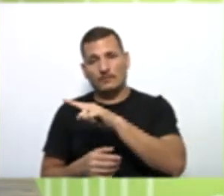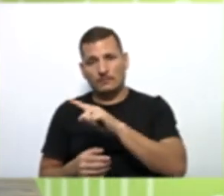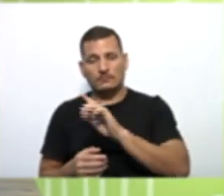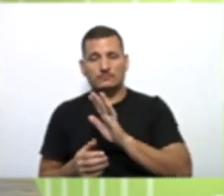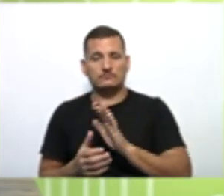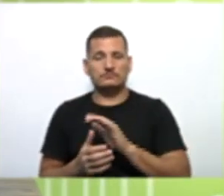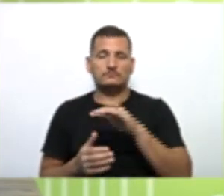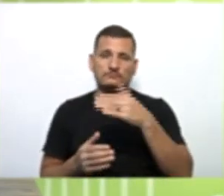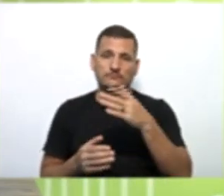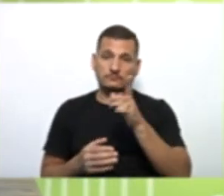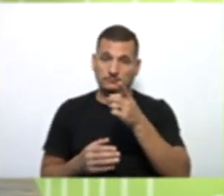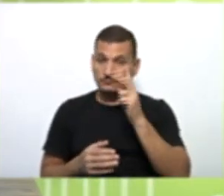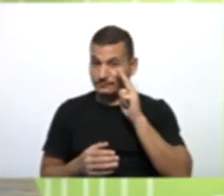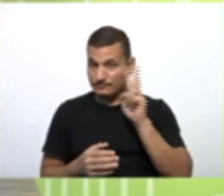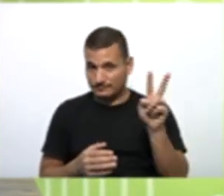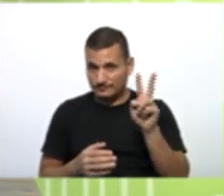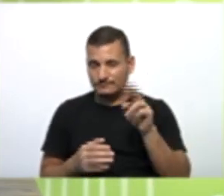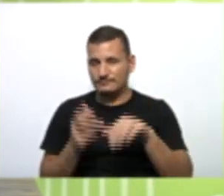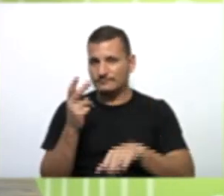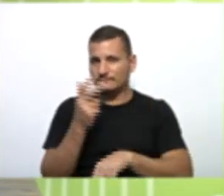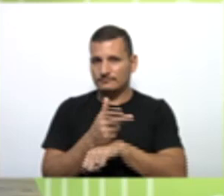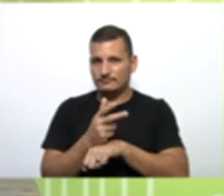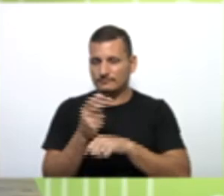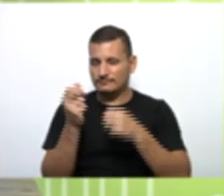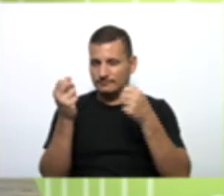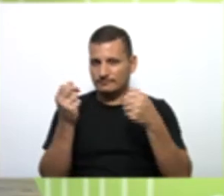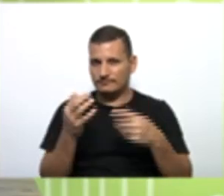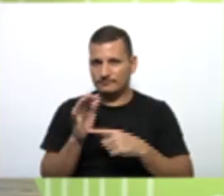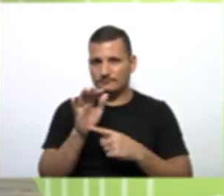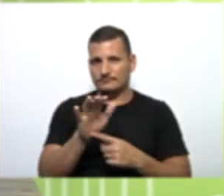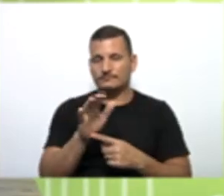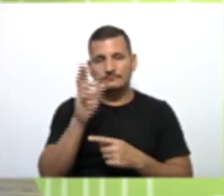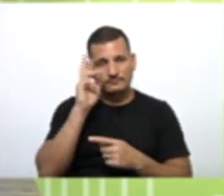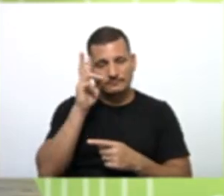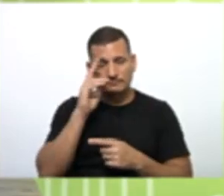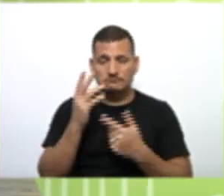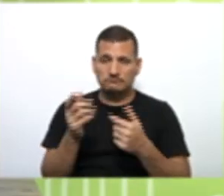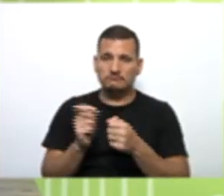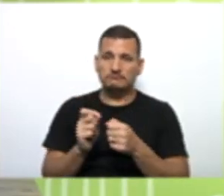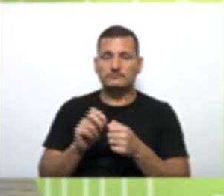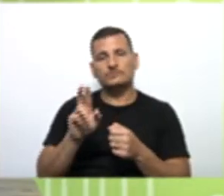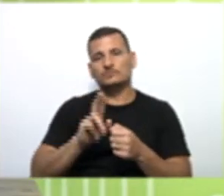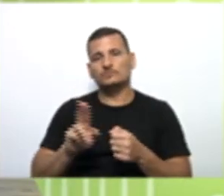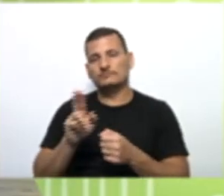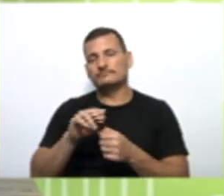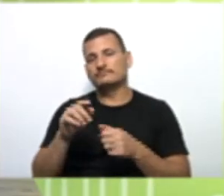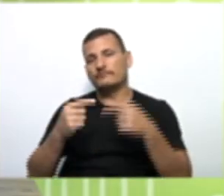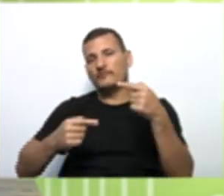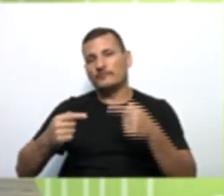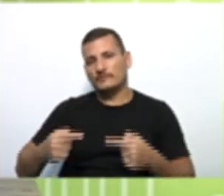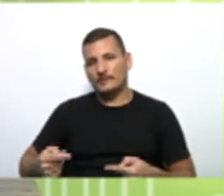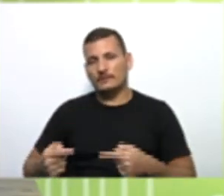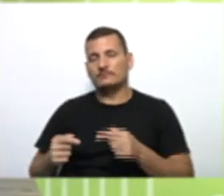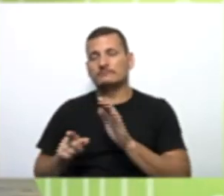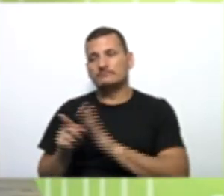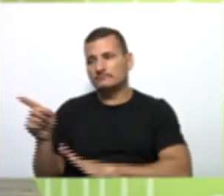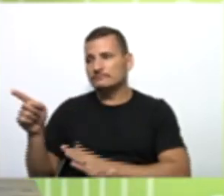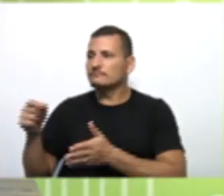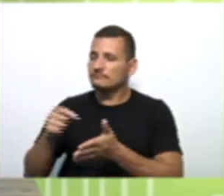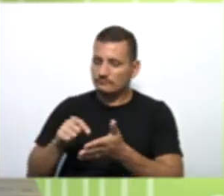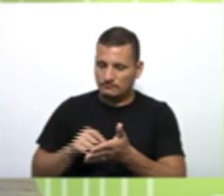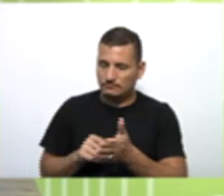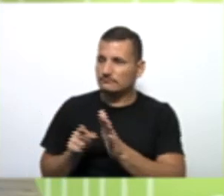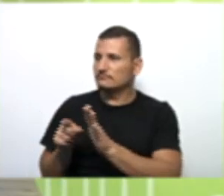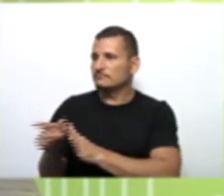vocês viram no vídeo que nós apresentamos durante a aula, fazer a aplicação do formulário. Vocês vão fazer as 4 perguntas